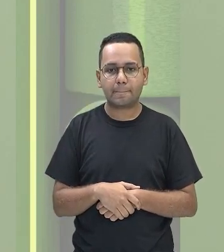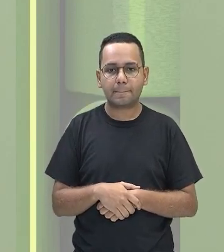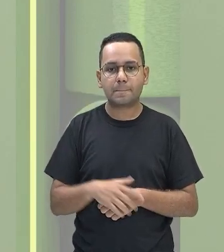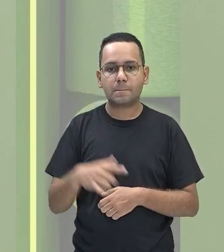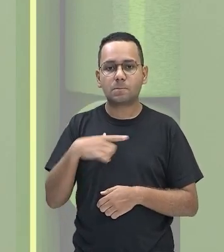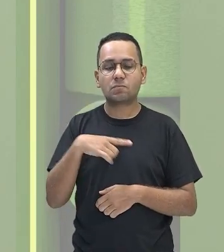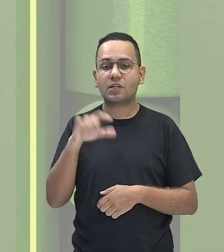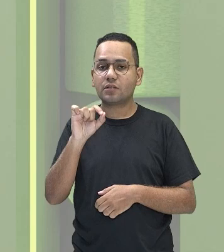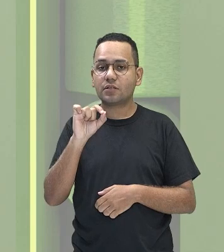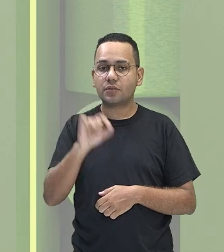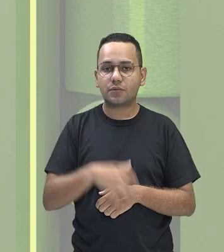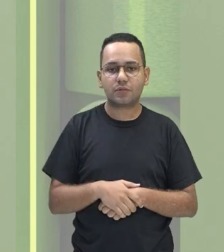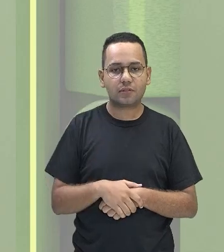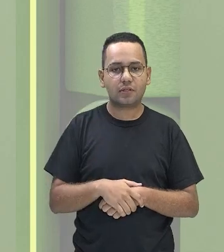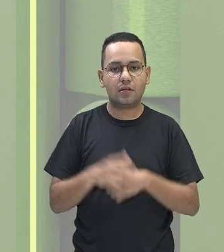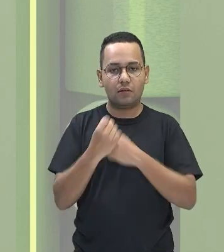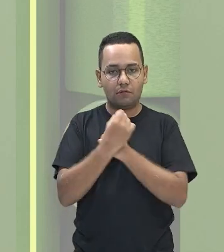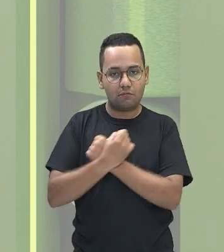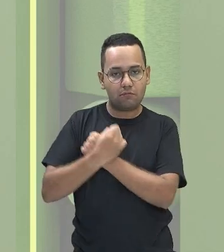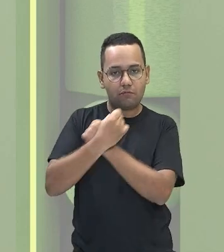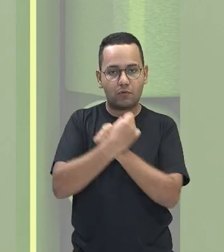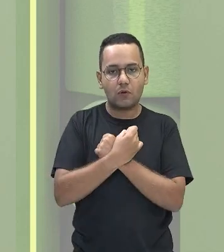e absorção de substâncias